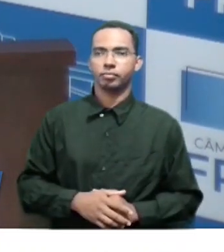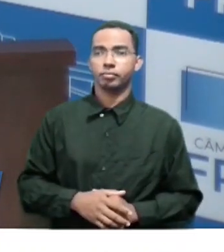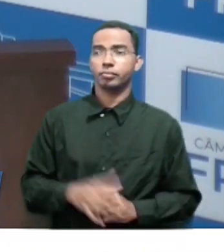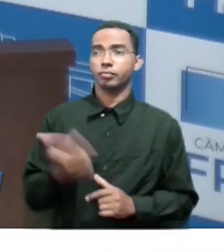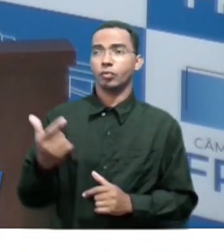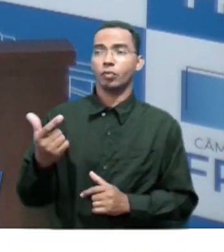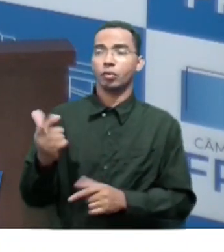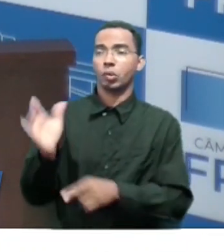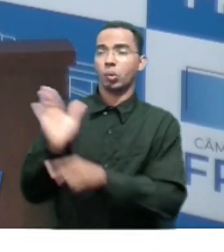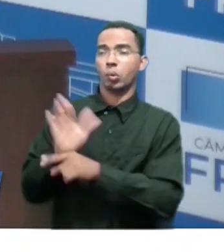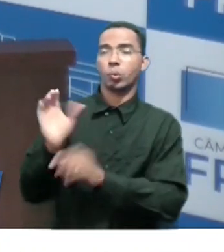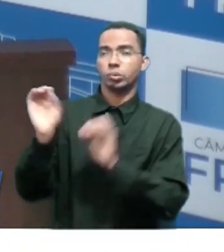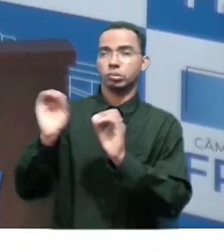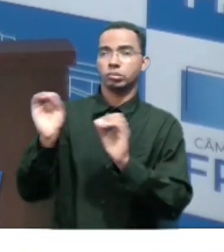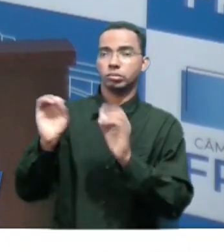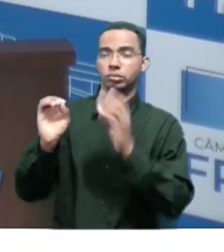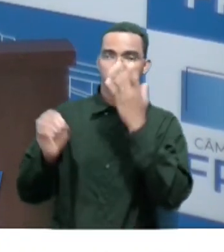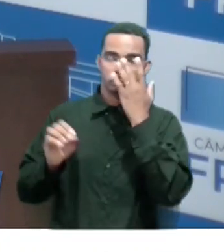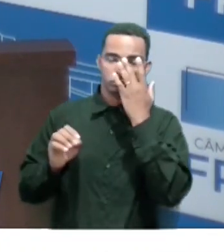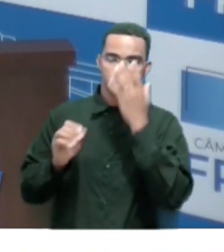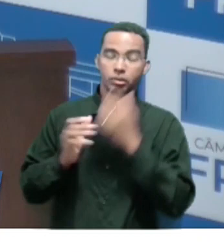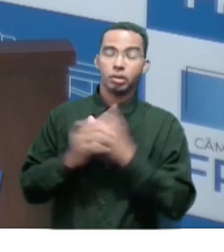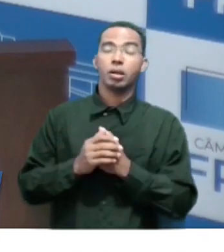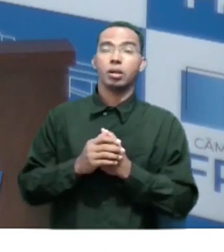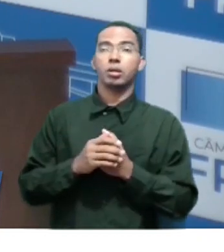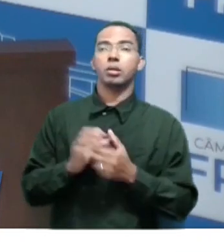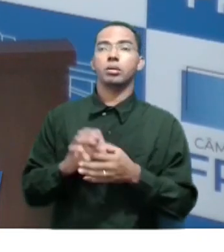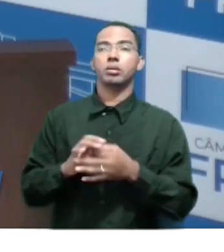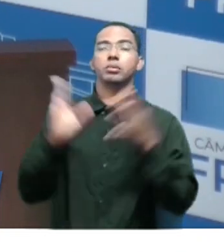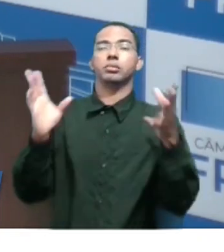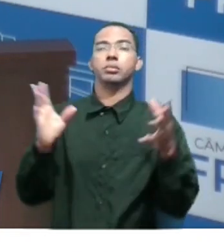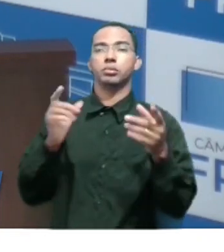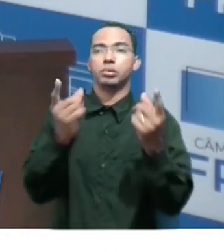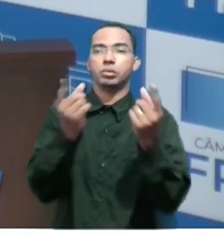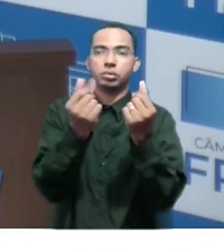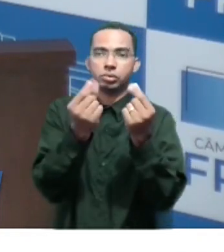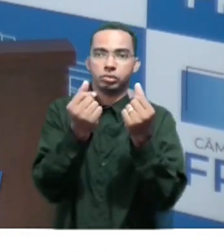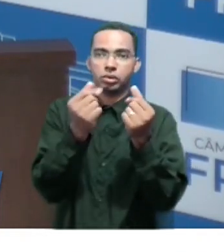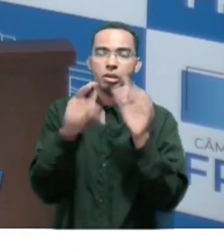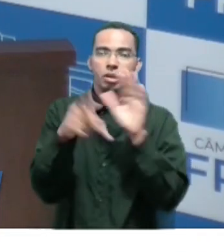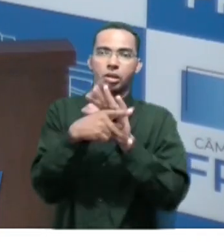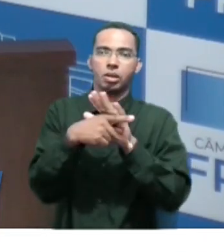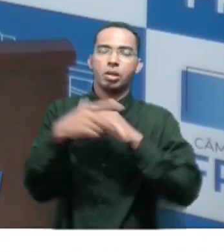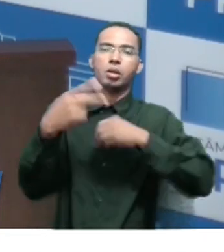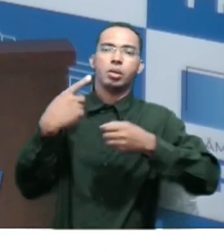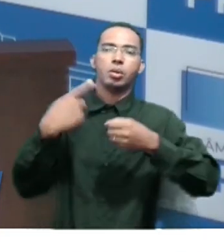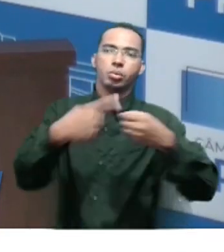desguarnecidas. E a disponibilidade líquida do município,